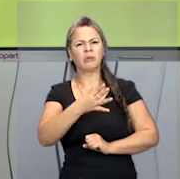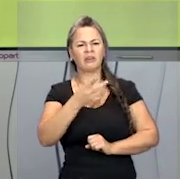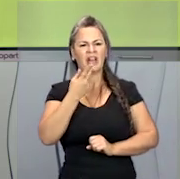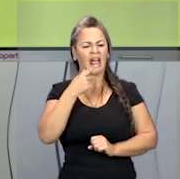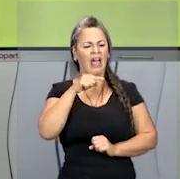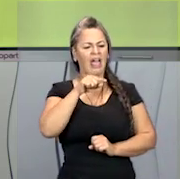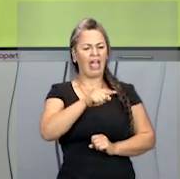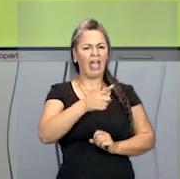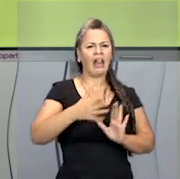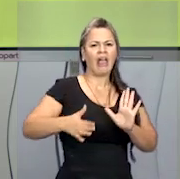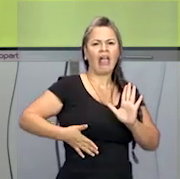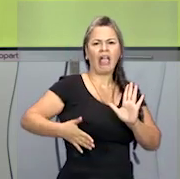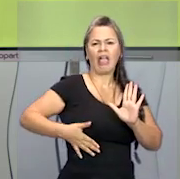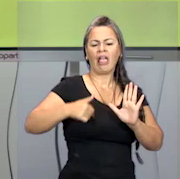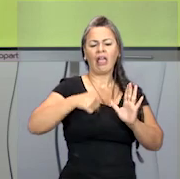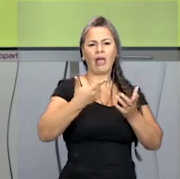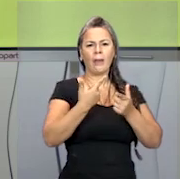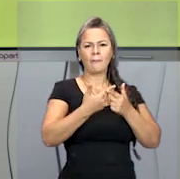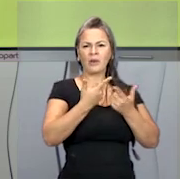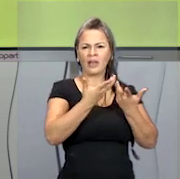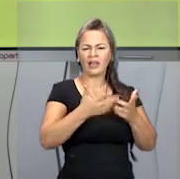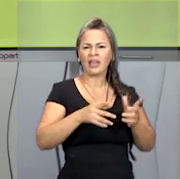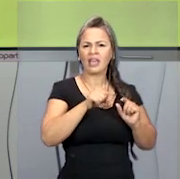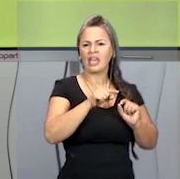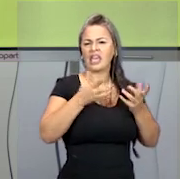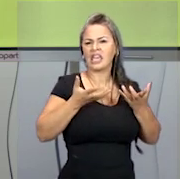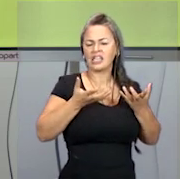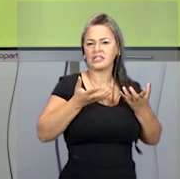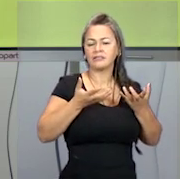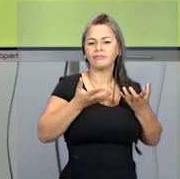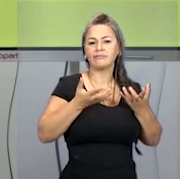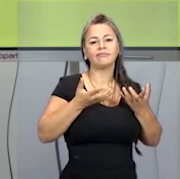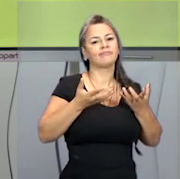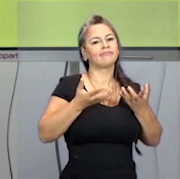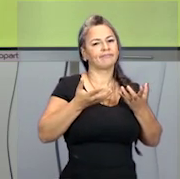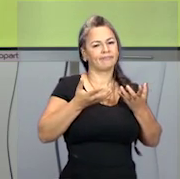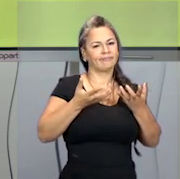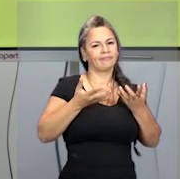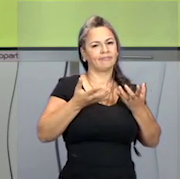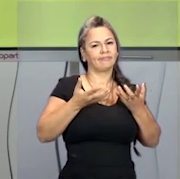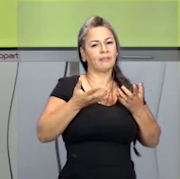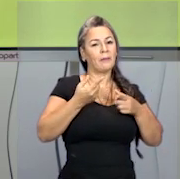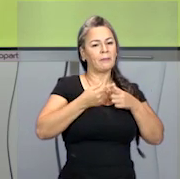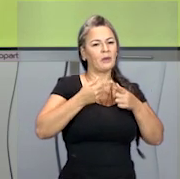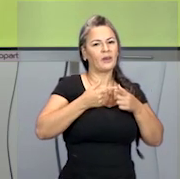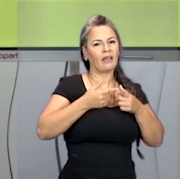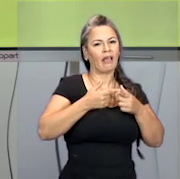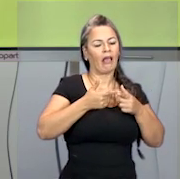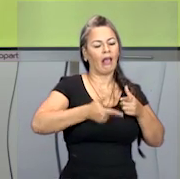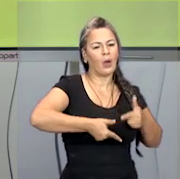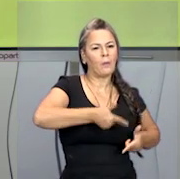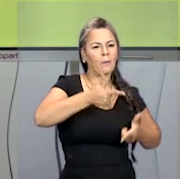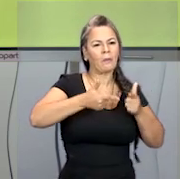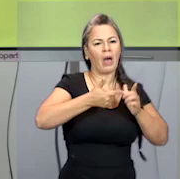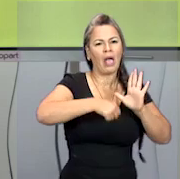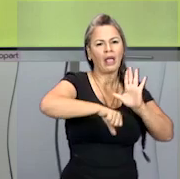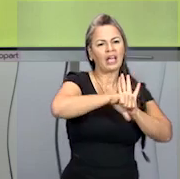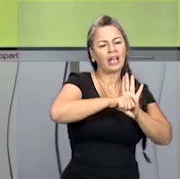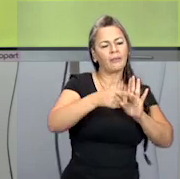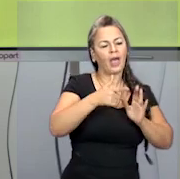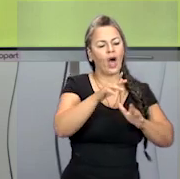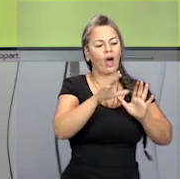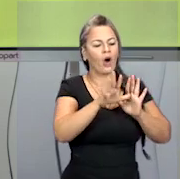pensar a criminalidade como o jeito mais fácil, senão a gente está contribuindo para a entrada das pessoas na criminalidade.